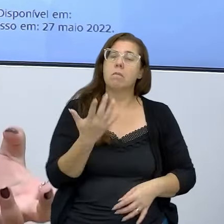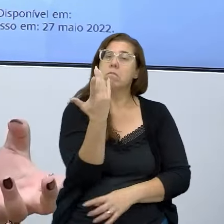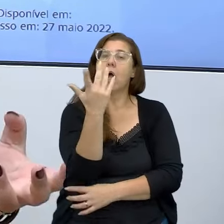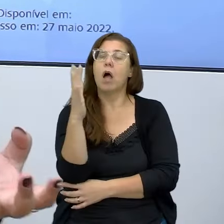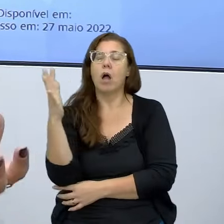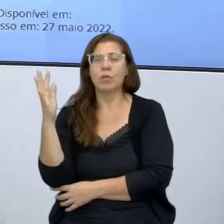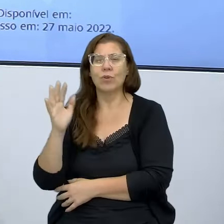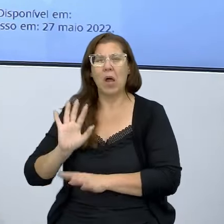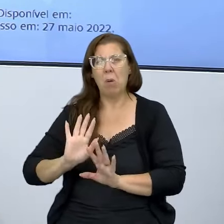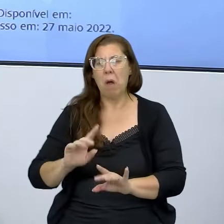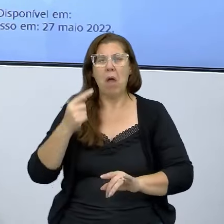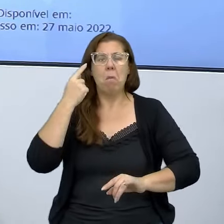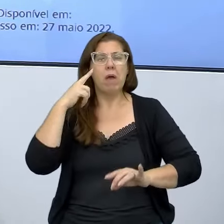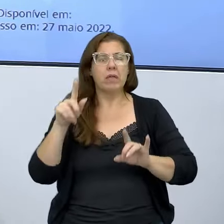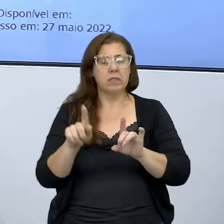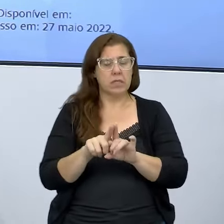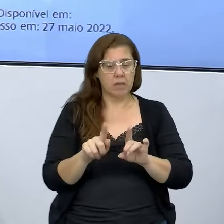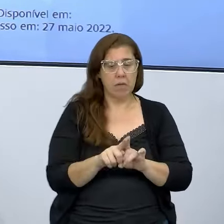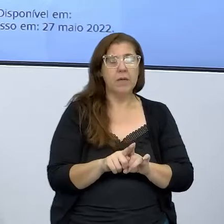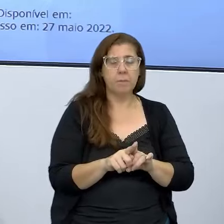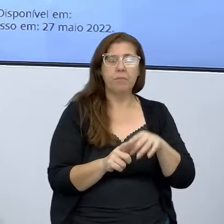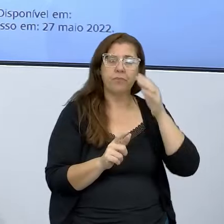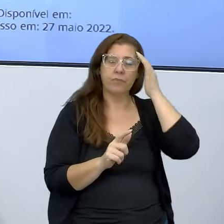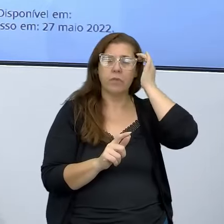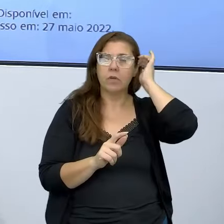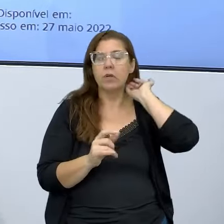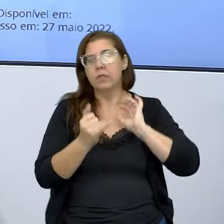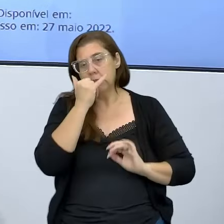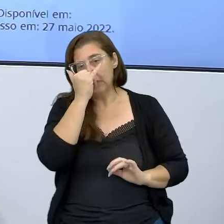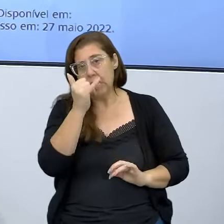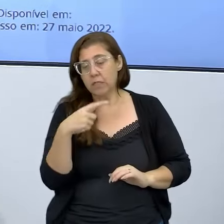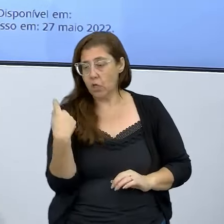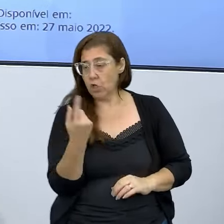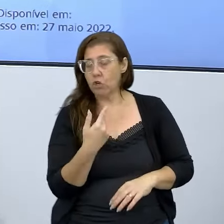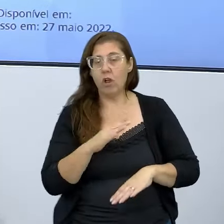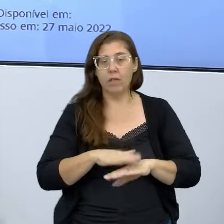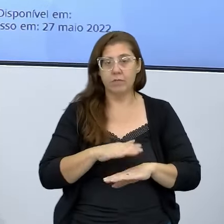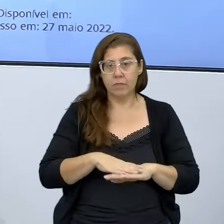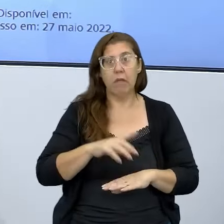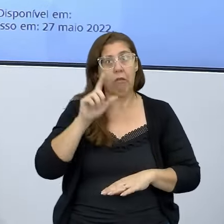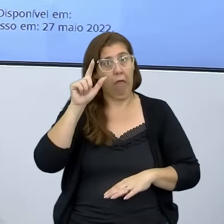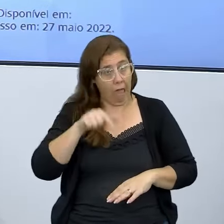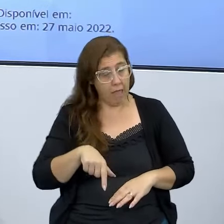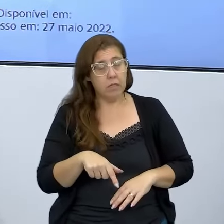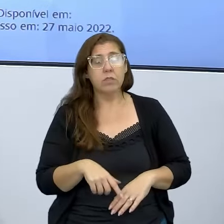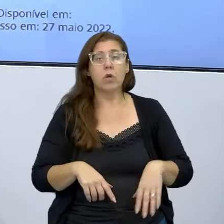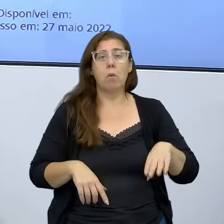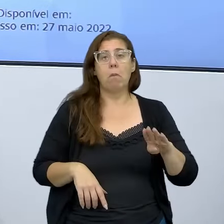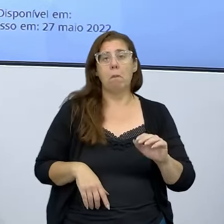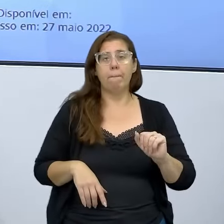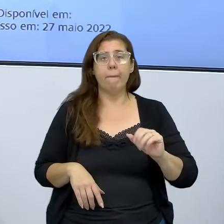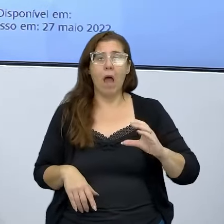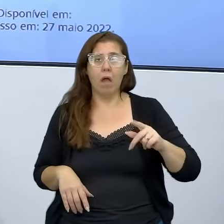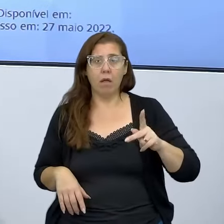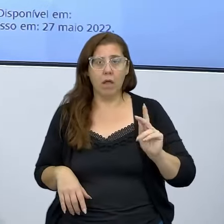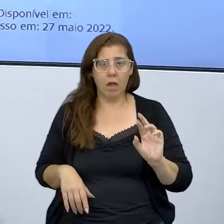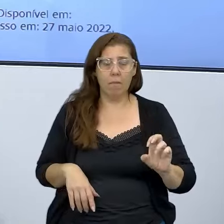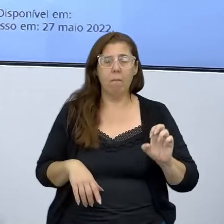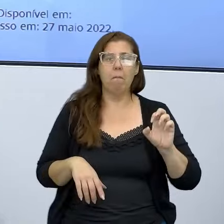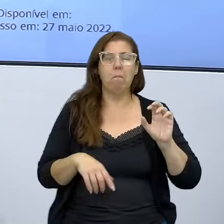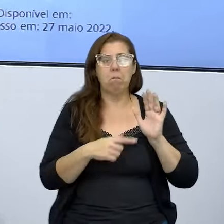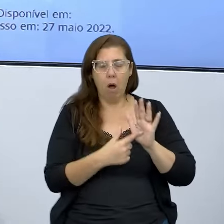naturais. Mas a gente também tem que pensar sobre os desastres que podem ser causados por nós mesmos, que esse é o ponto que o Yuri Beck traz. É que às vezes a gente